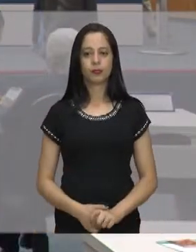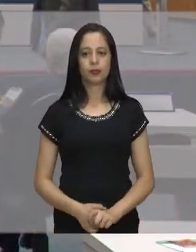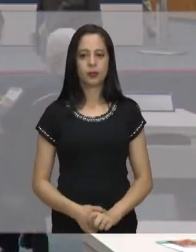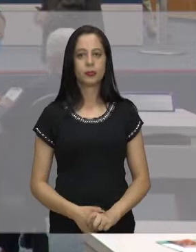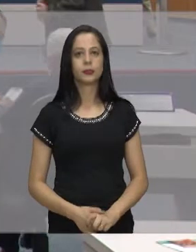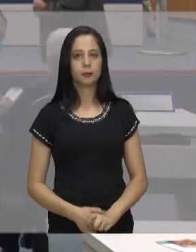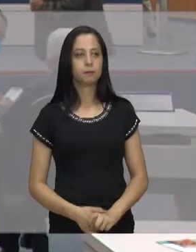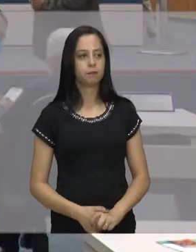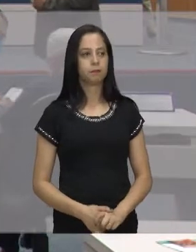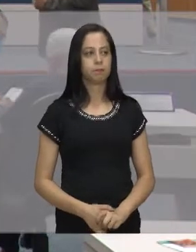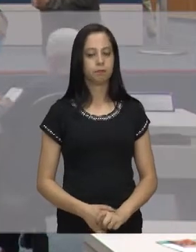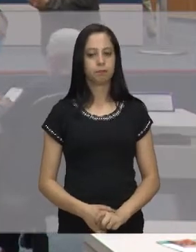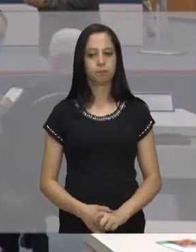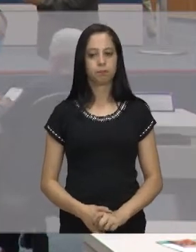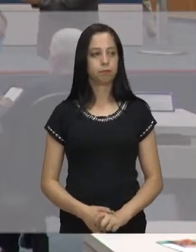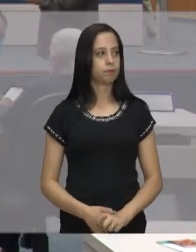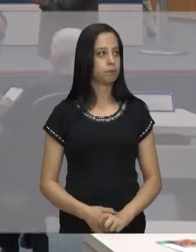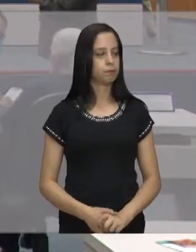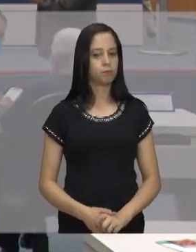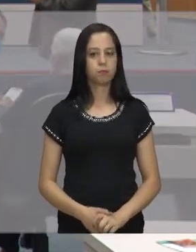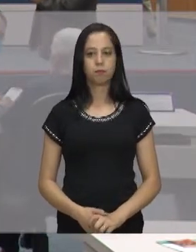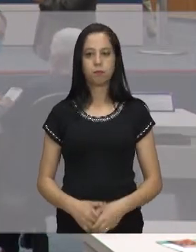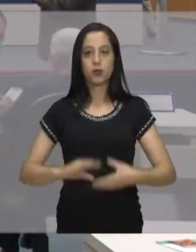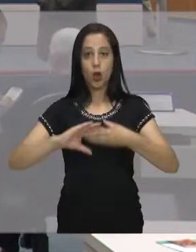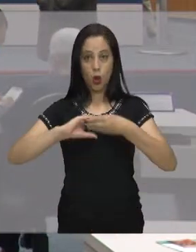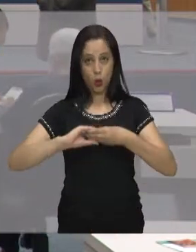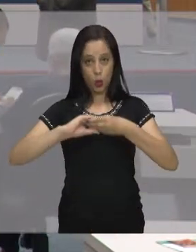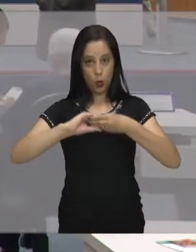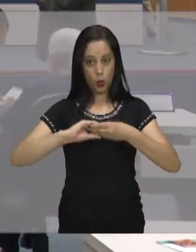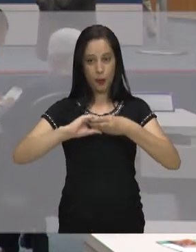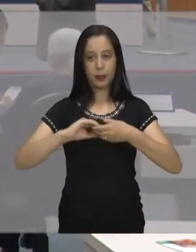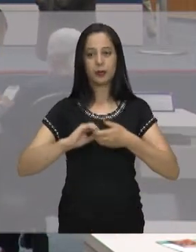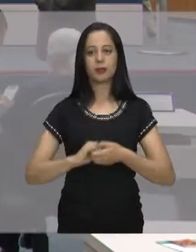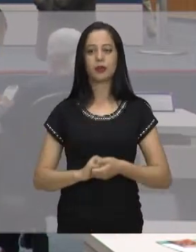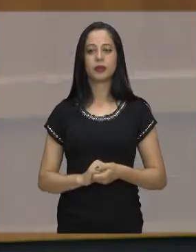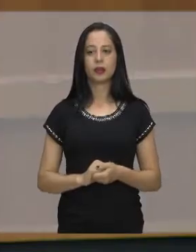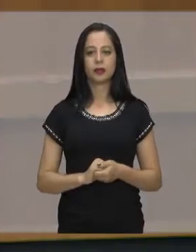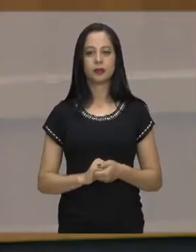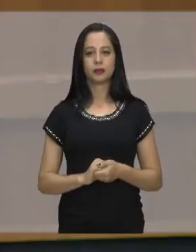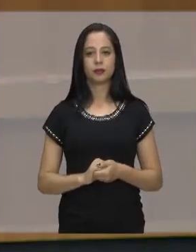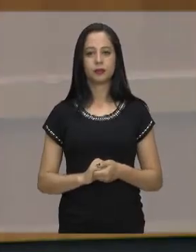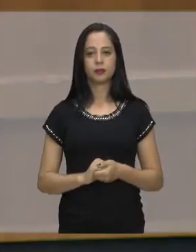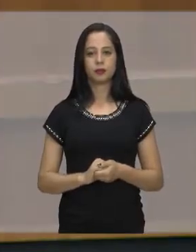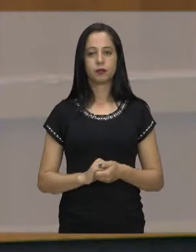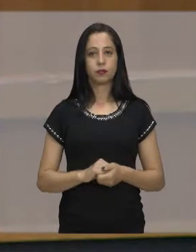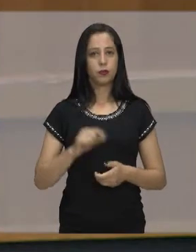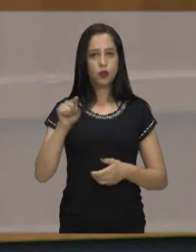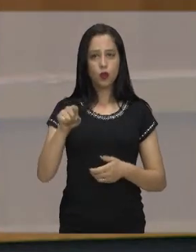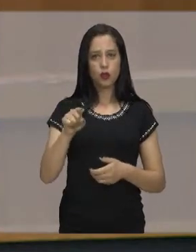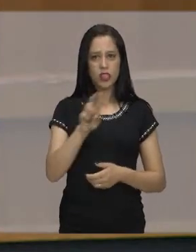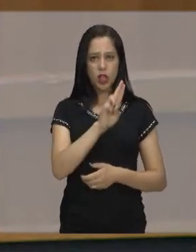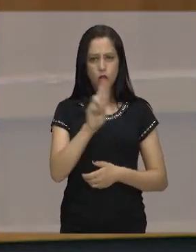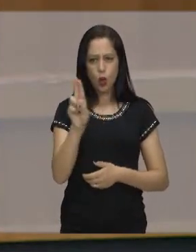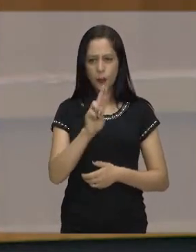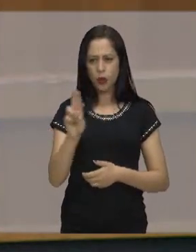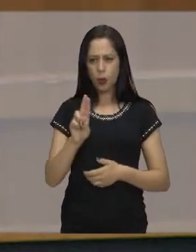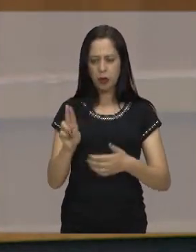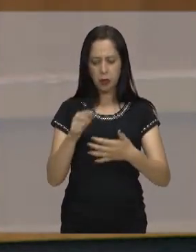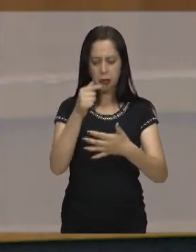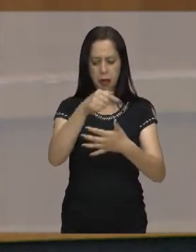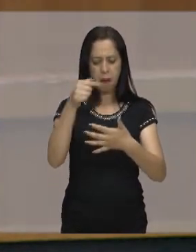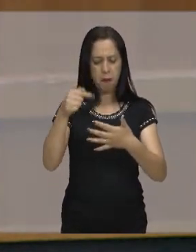Vereador Juvenil, eu queria te cumprimentar. Você citou aí vários nomes, com